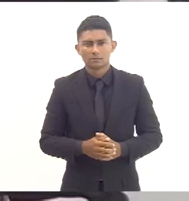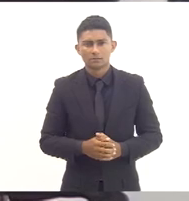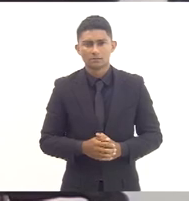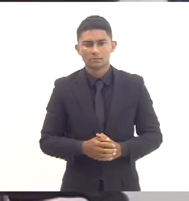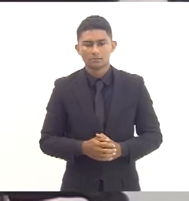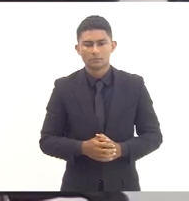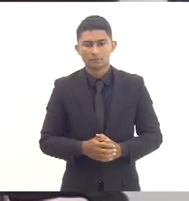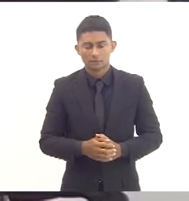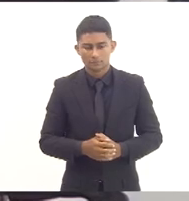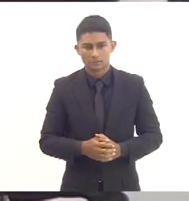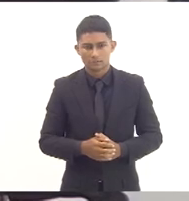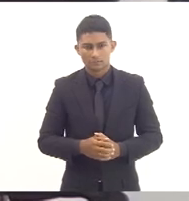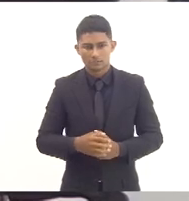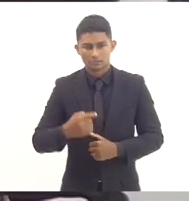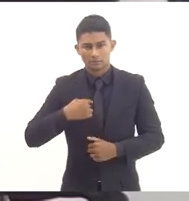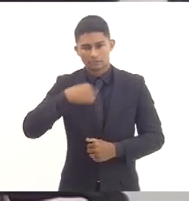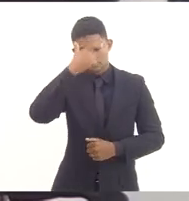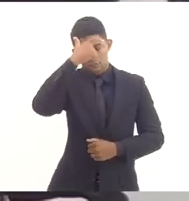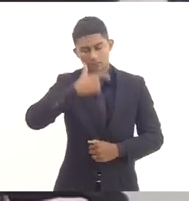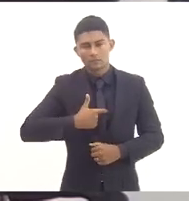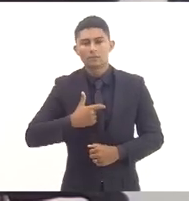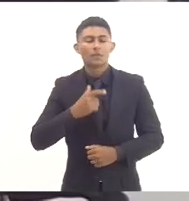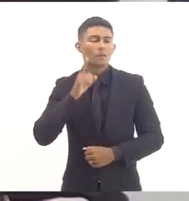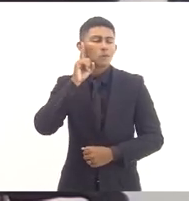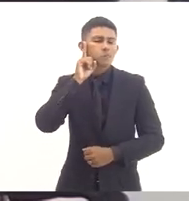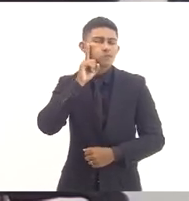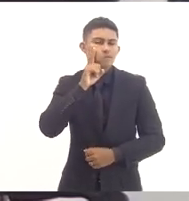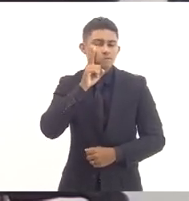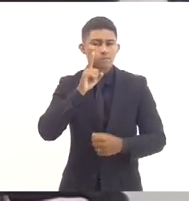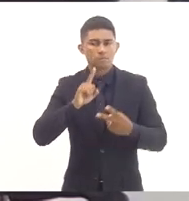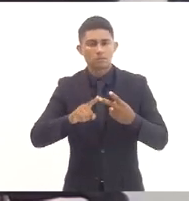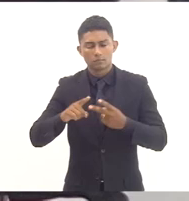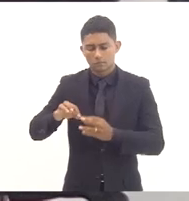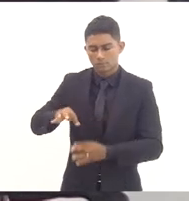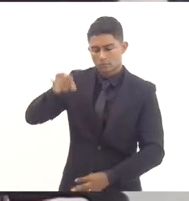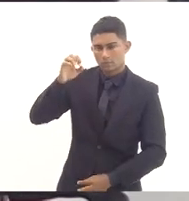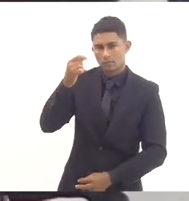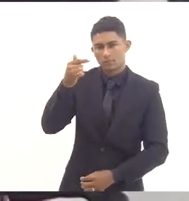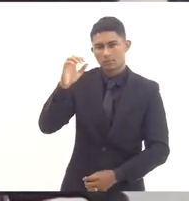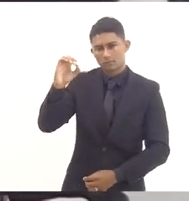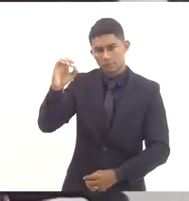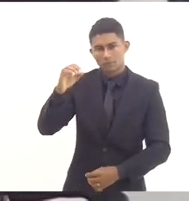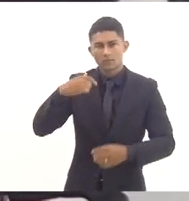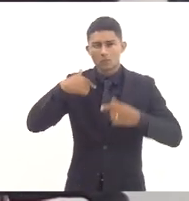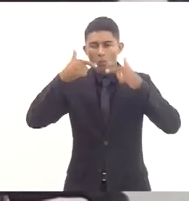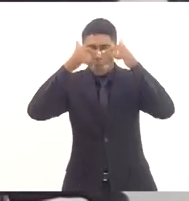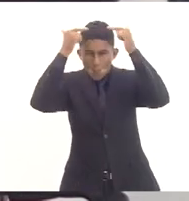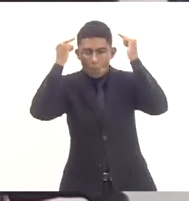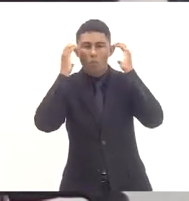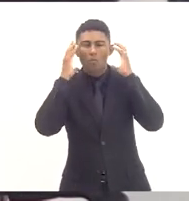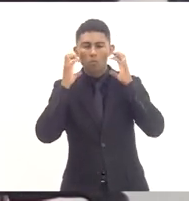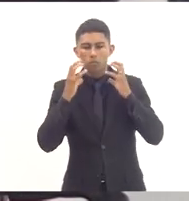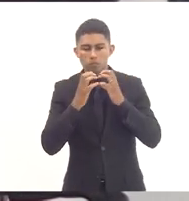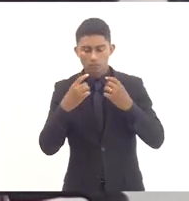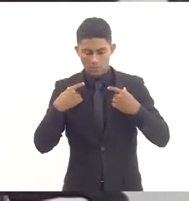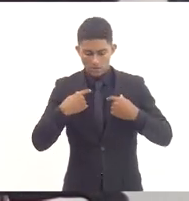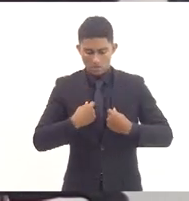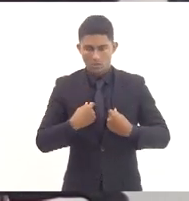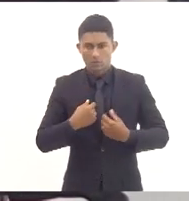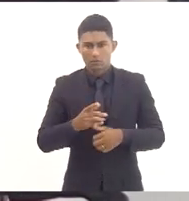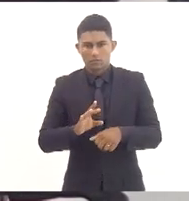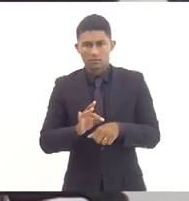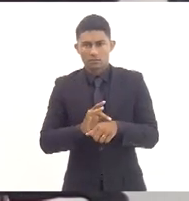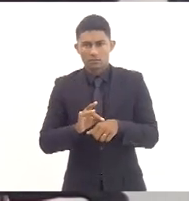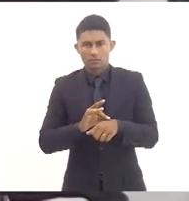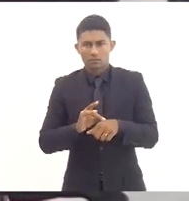eu sou um homem moreno 1,70 careca barbudo dor de terno preto a